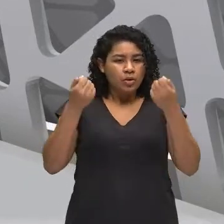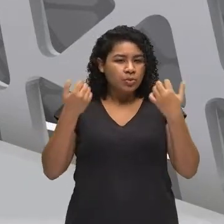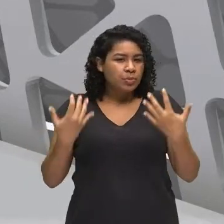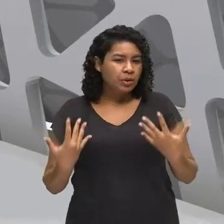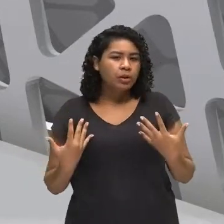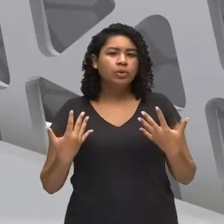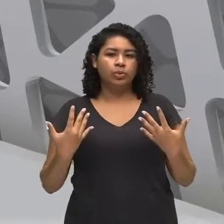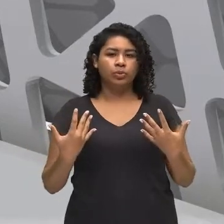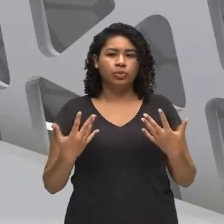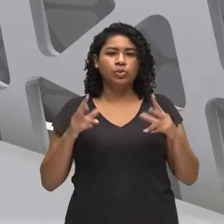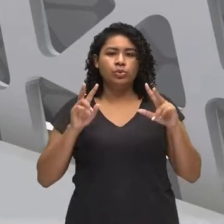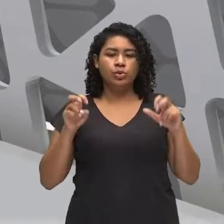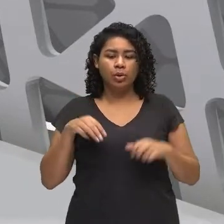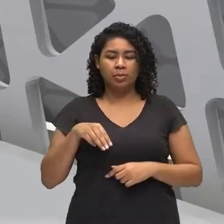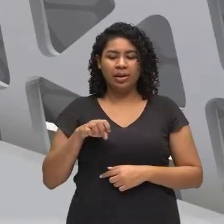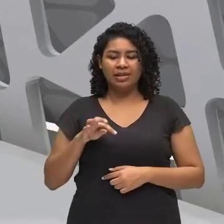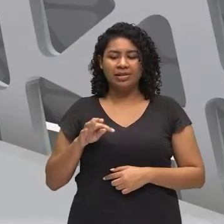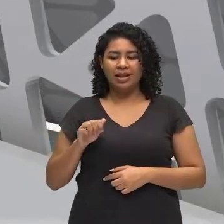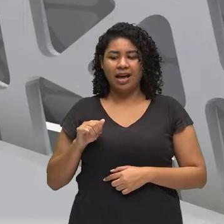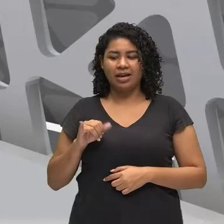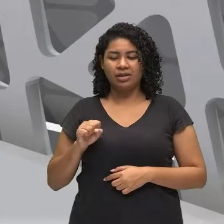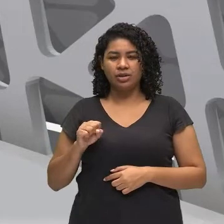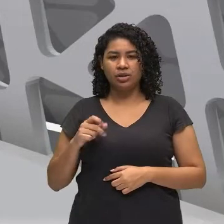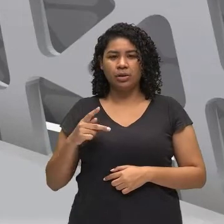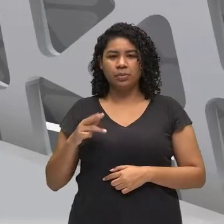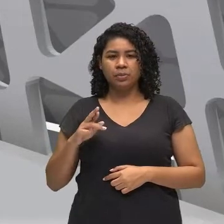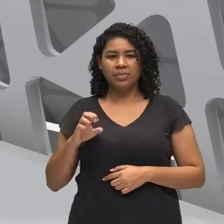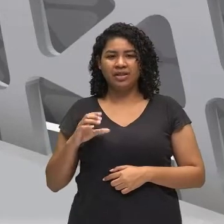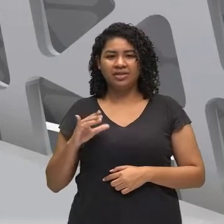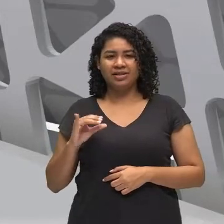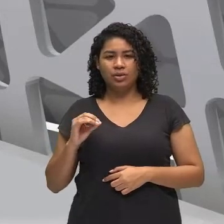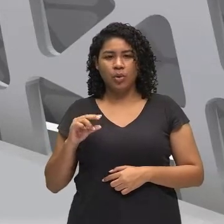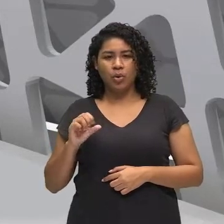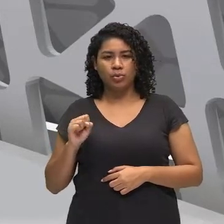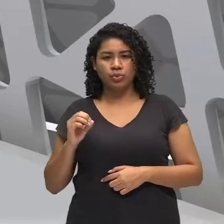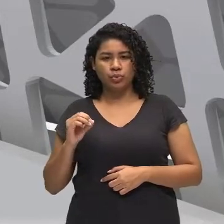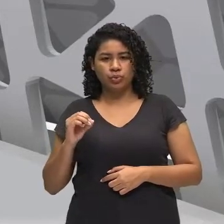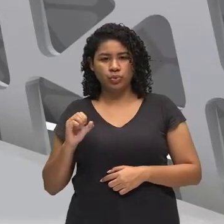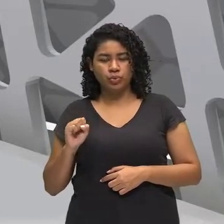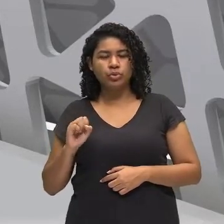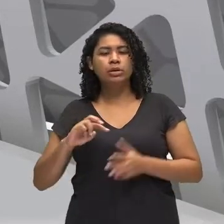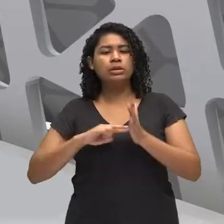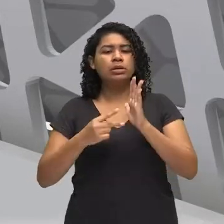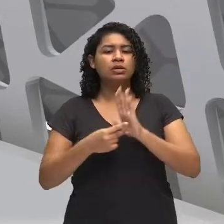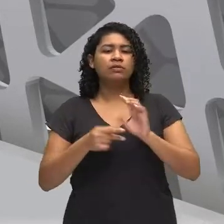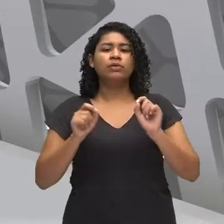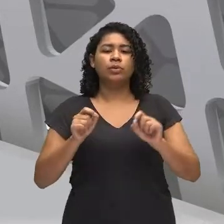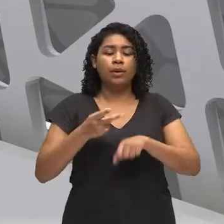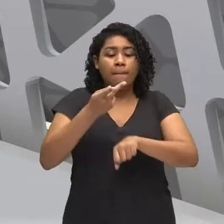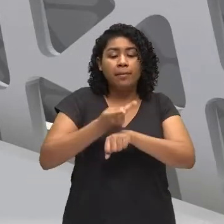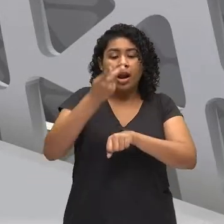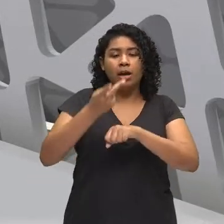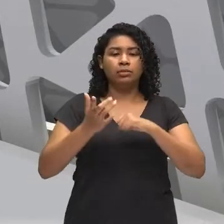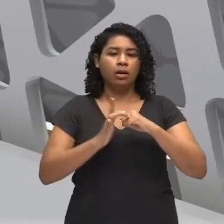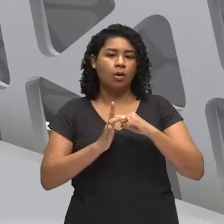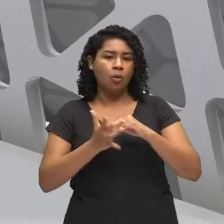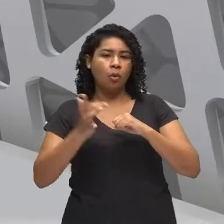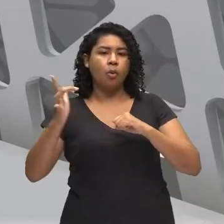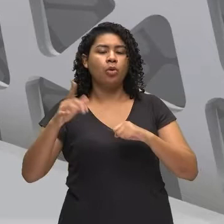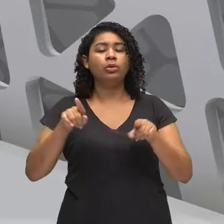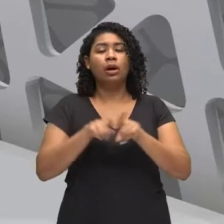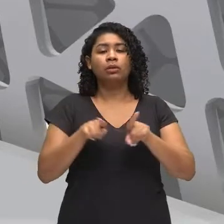nesse momento, nós estamos falando de ouro, prata, cobre e, claro, pedras também como diamantes e